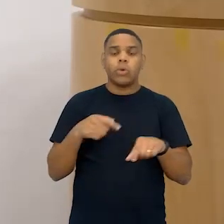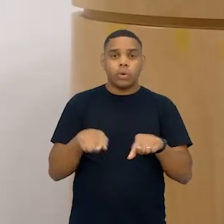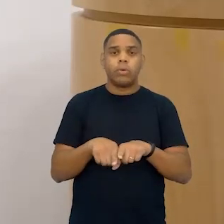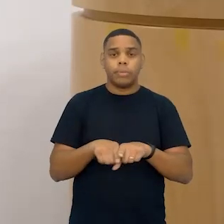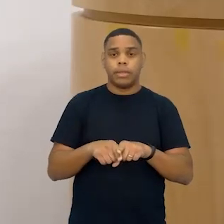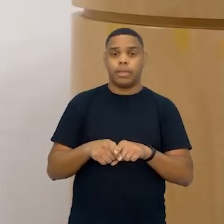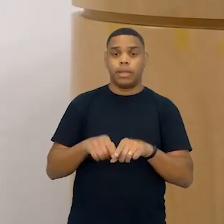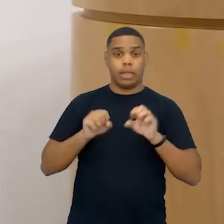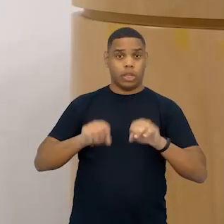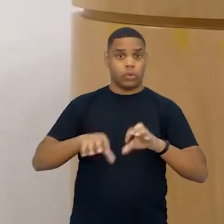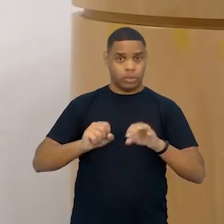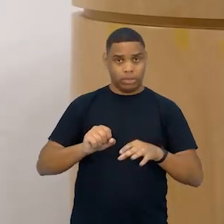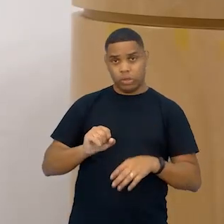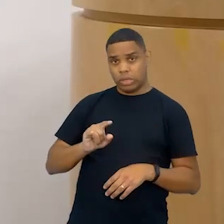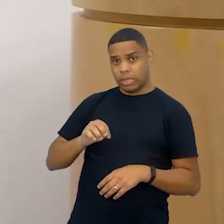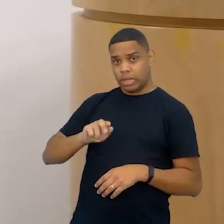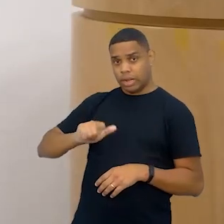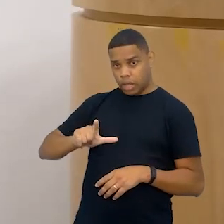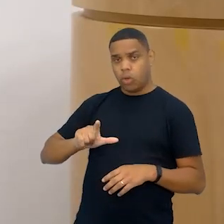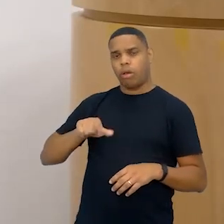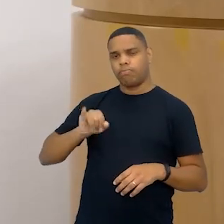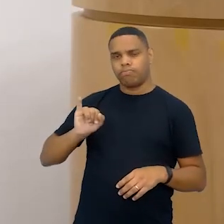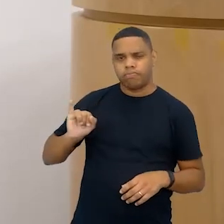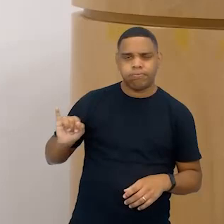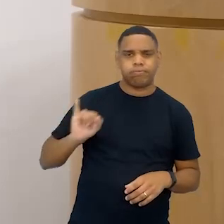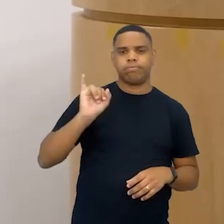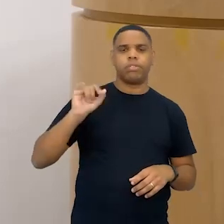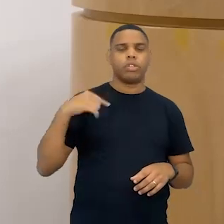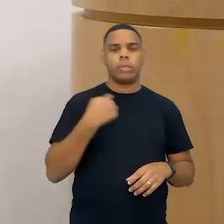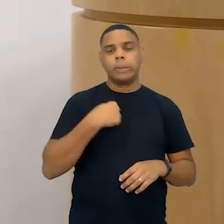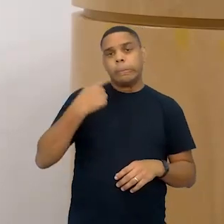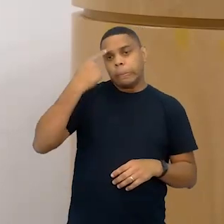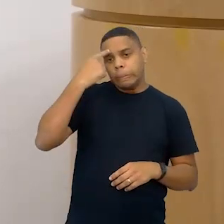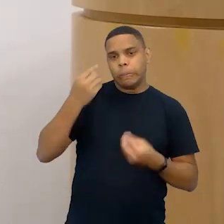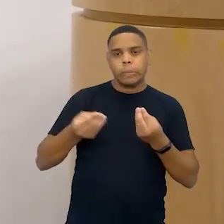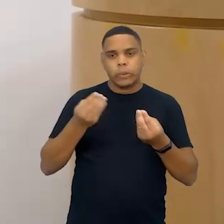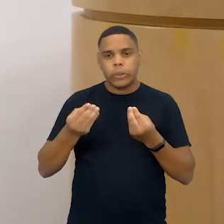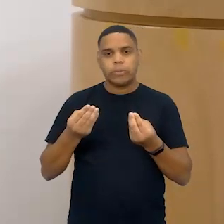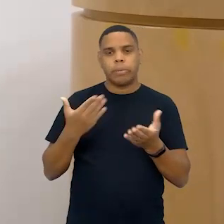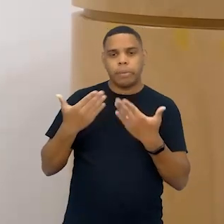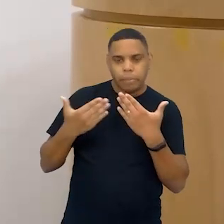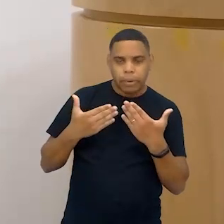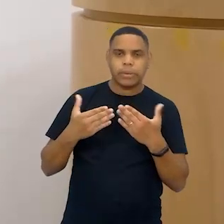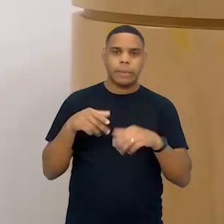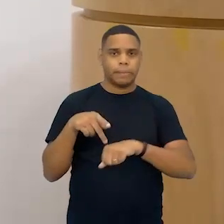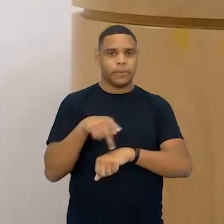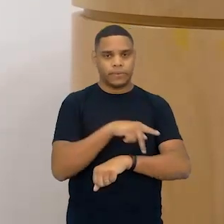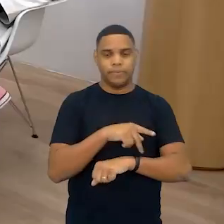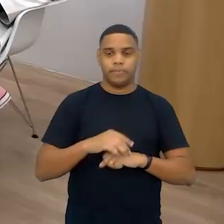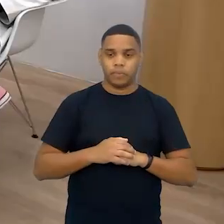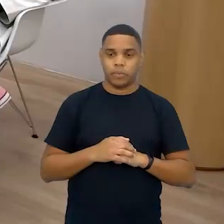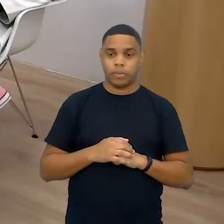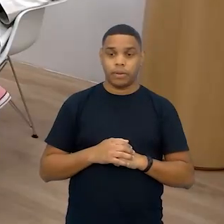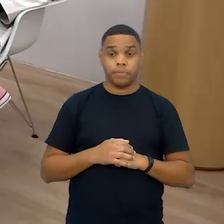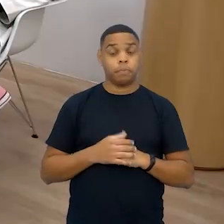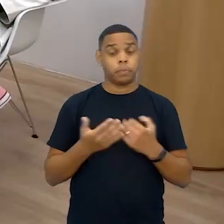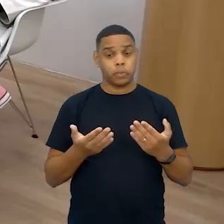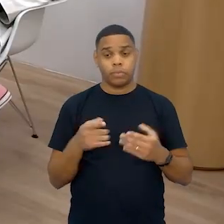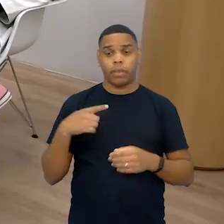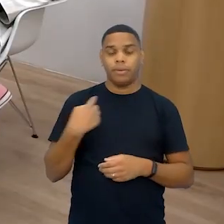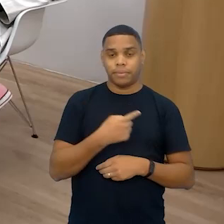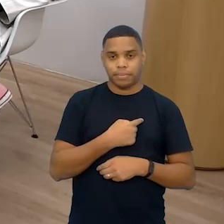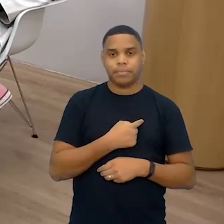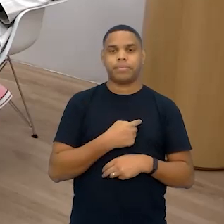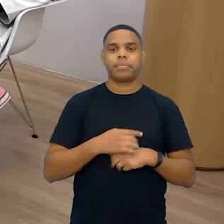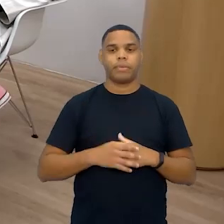integral é um ponto bem relevante para a gente inserir aí no nosso olhar didático-pedagógico. E aí, por isso, estamos